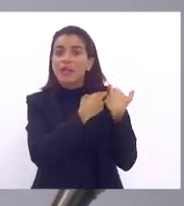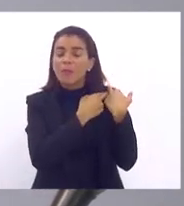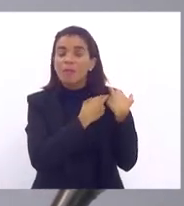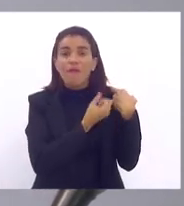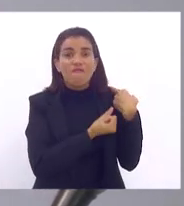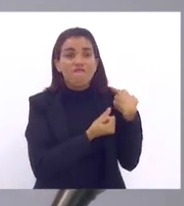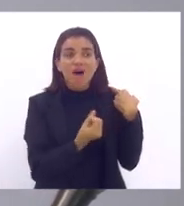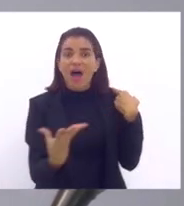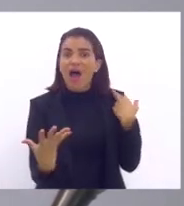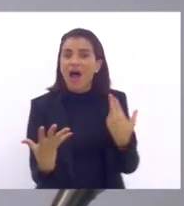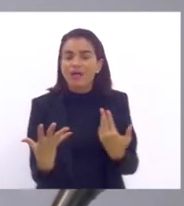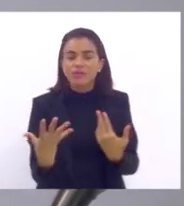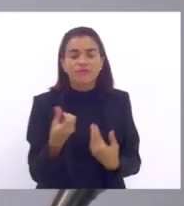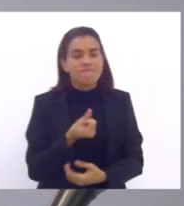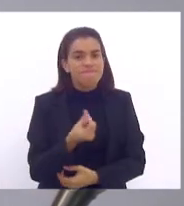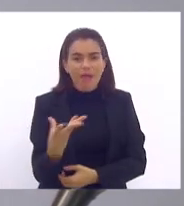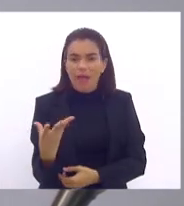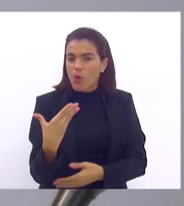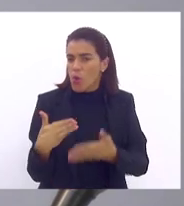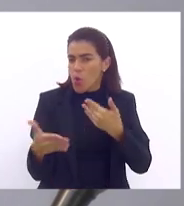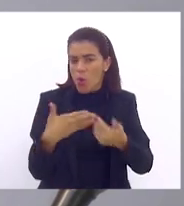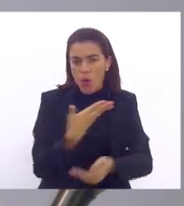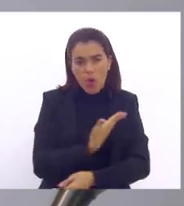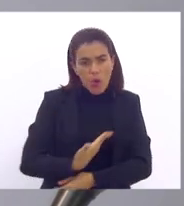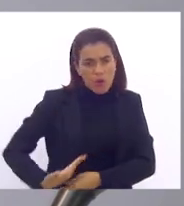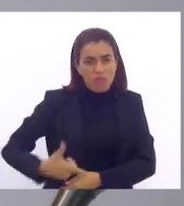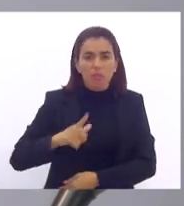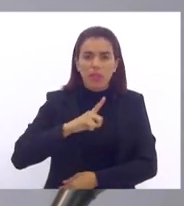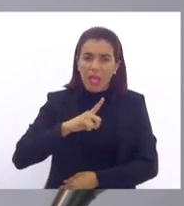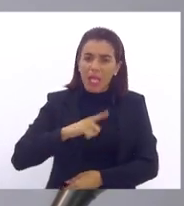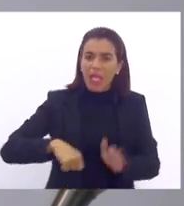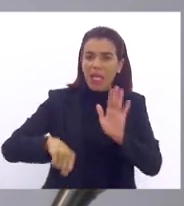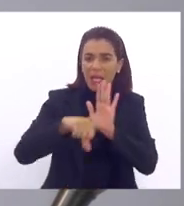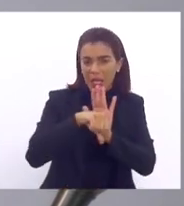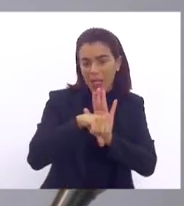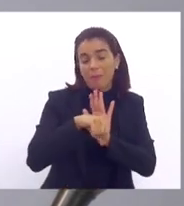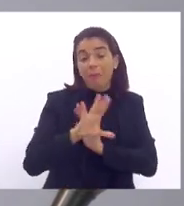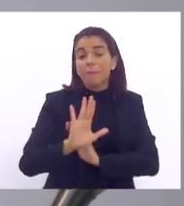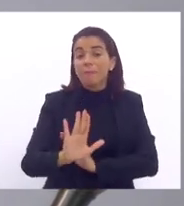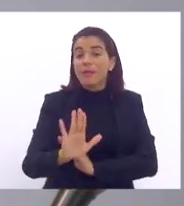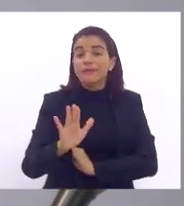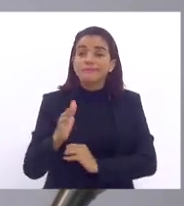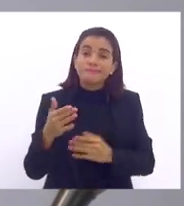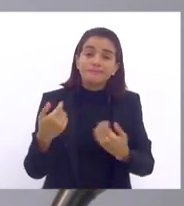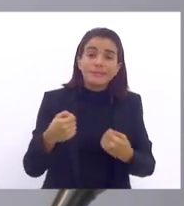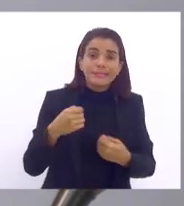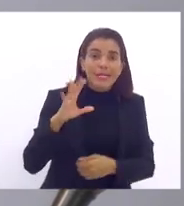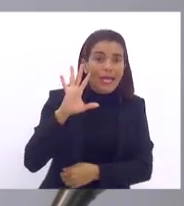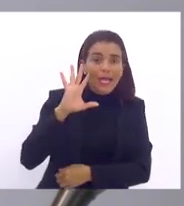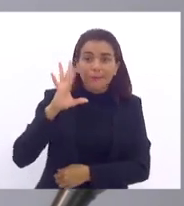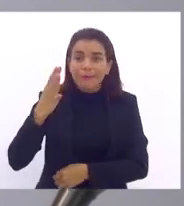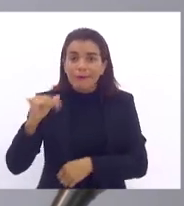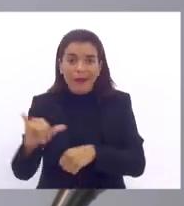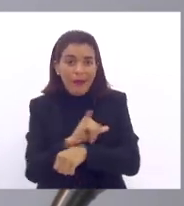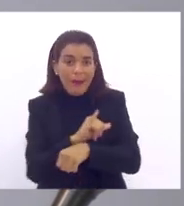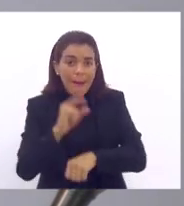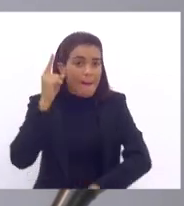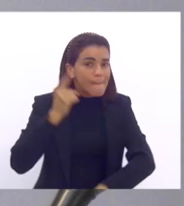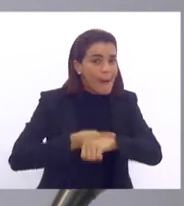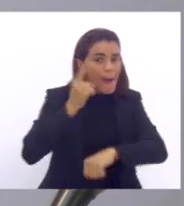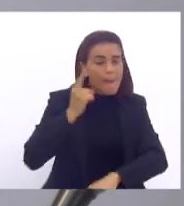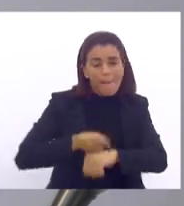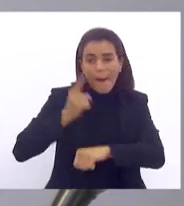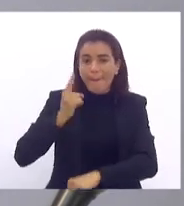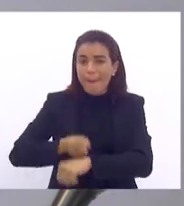quilos aos quilos qualquer Governador porque em cada momento tem que tomar medidas e decisões que